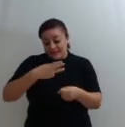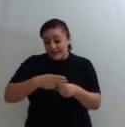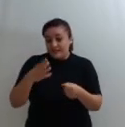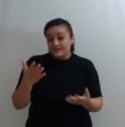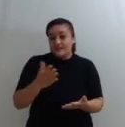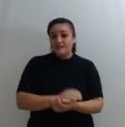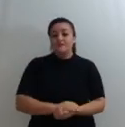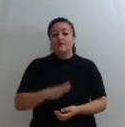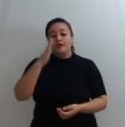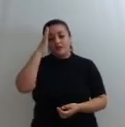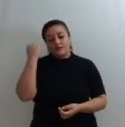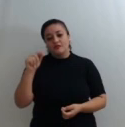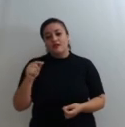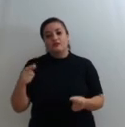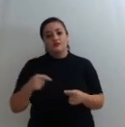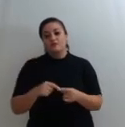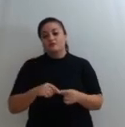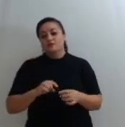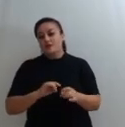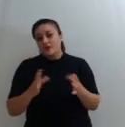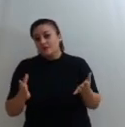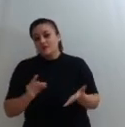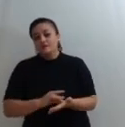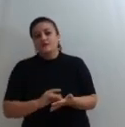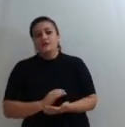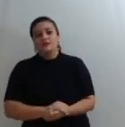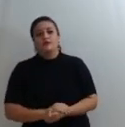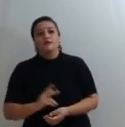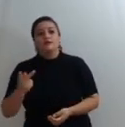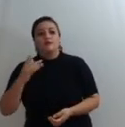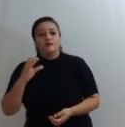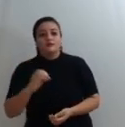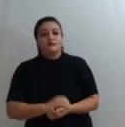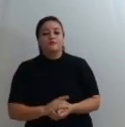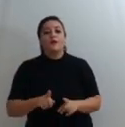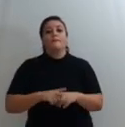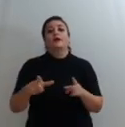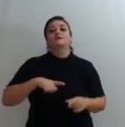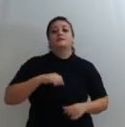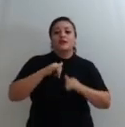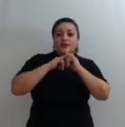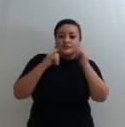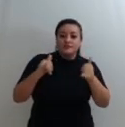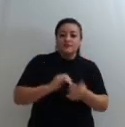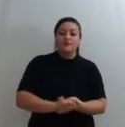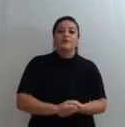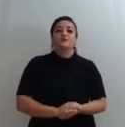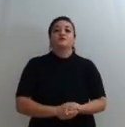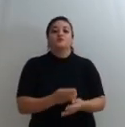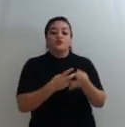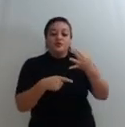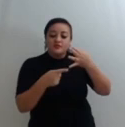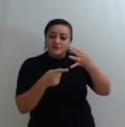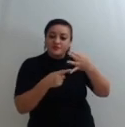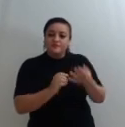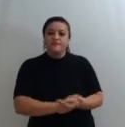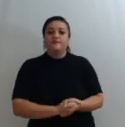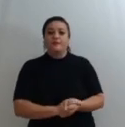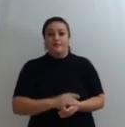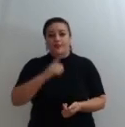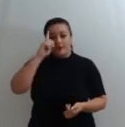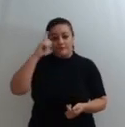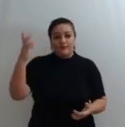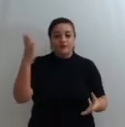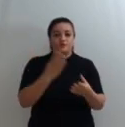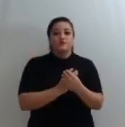é objeto específico ali, mas desse habeas corpus, mas há nas informações prestadas pelo juiz de primeiro grau, eu vejo que o processo do Correio,